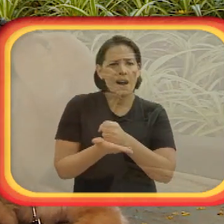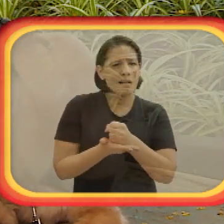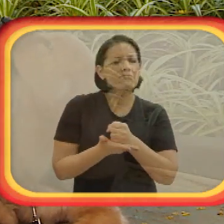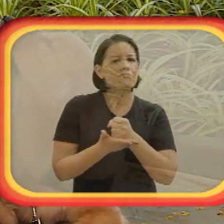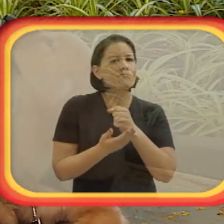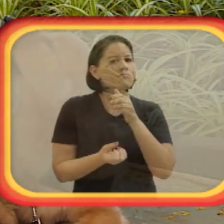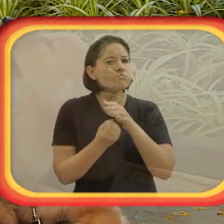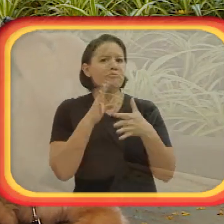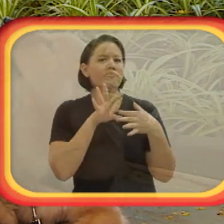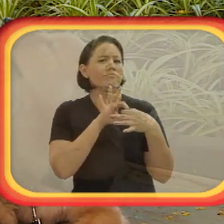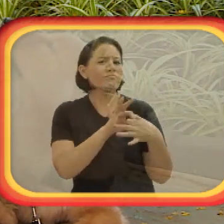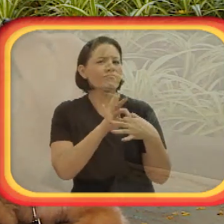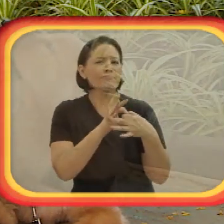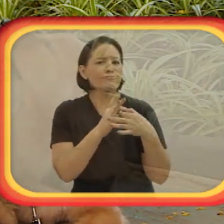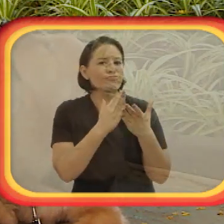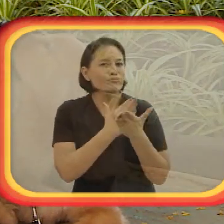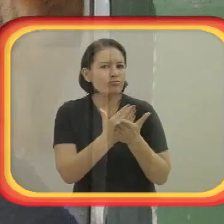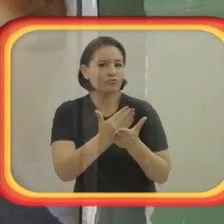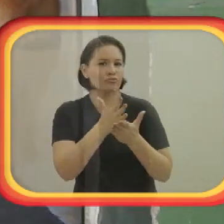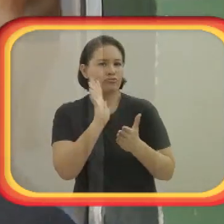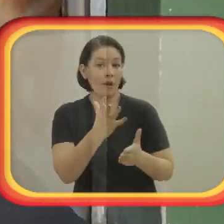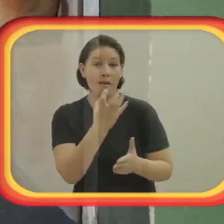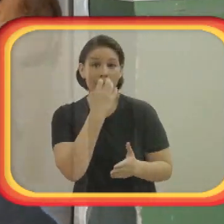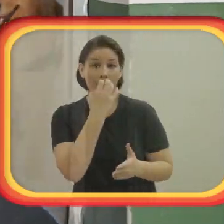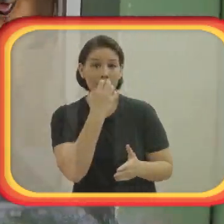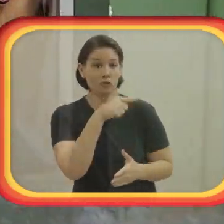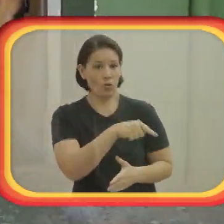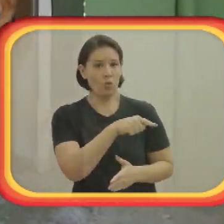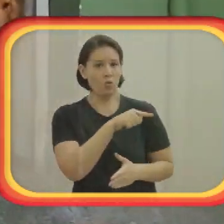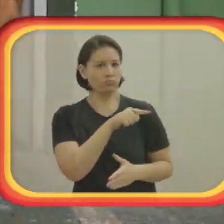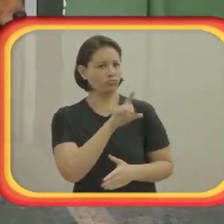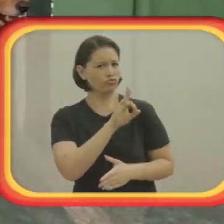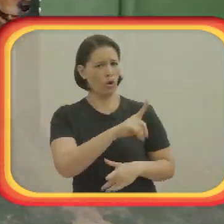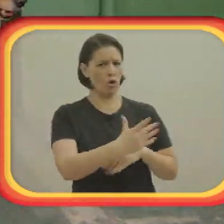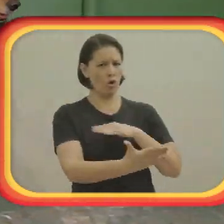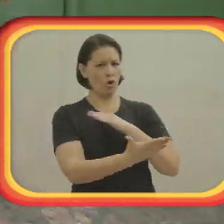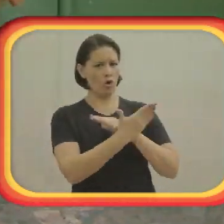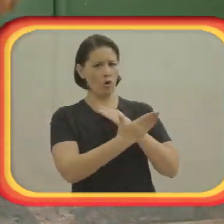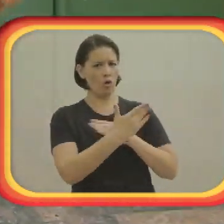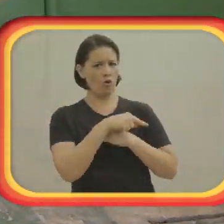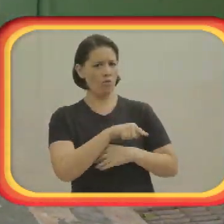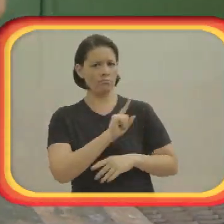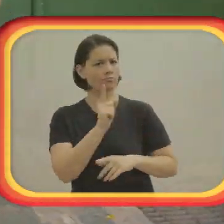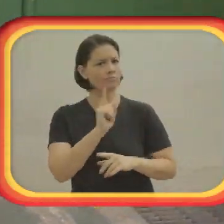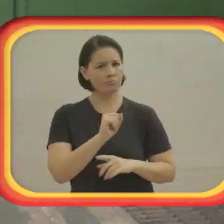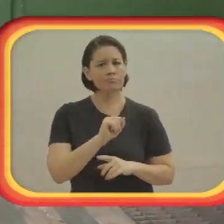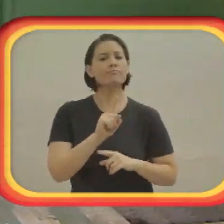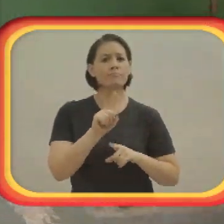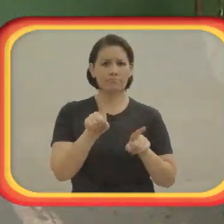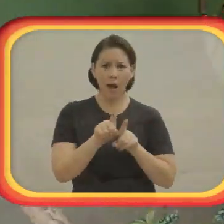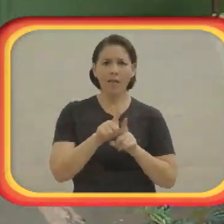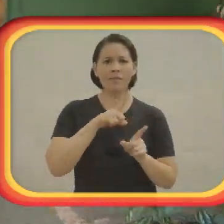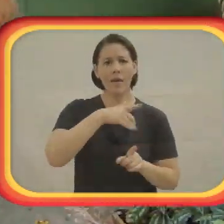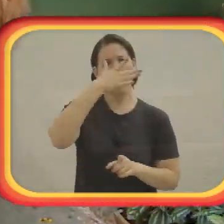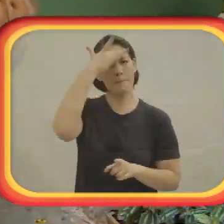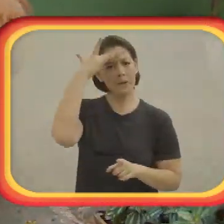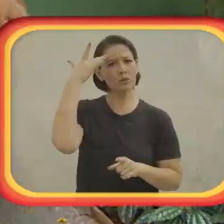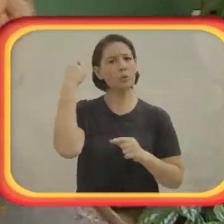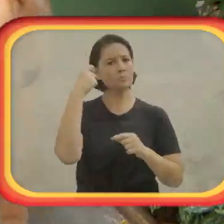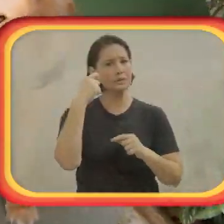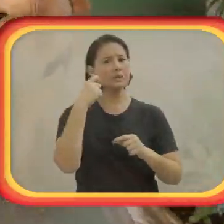de criação de vínculo, né? Treinamento da dupla, para eu conhecê-la e ela me conhecer. São coisas bem básicas,